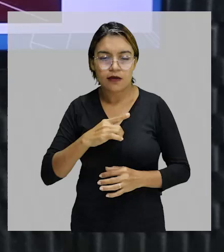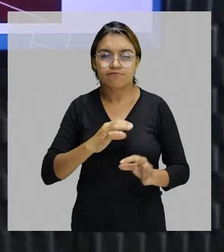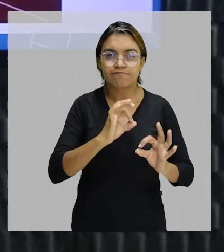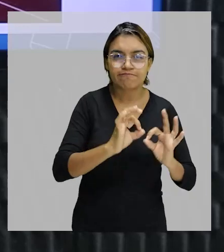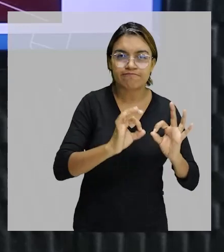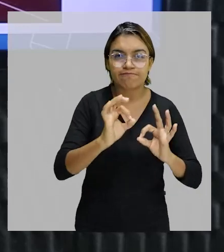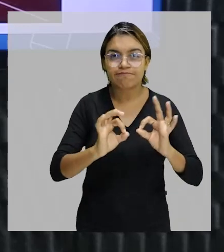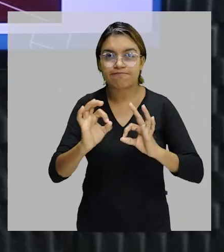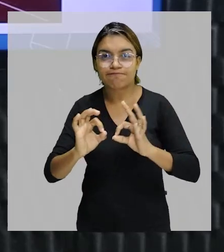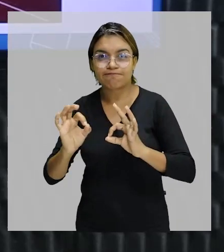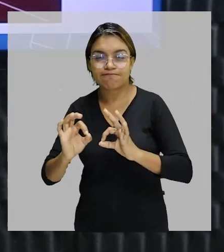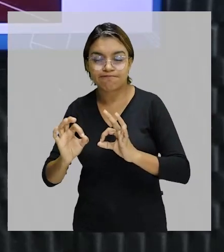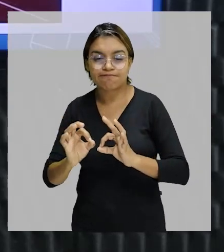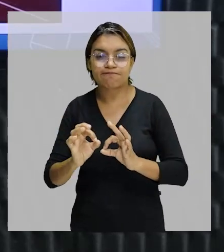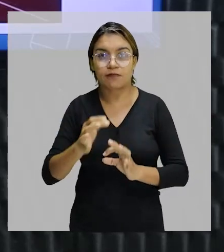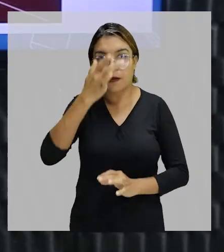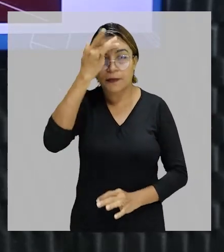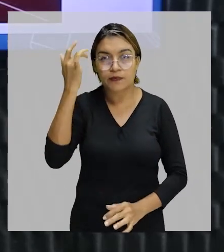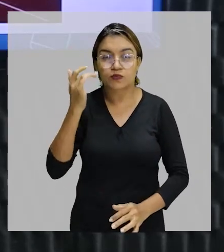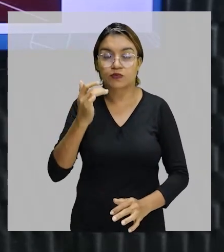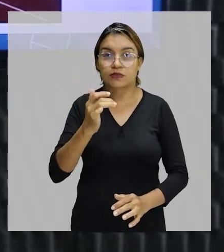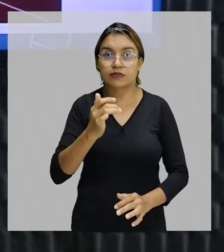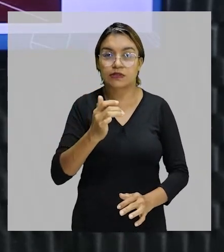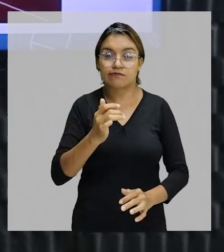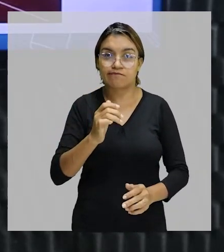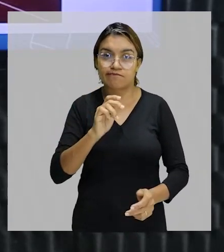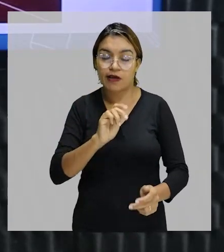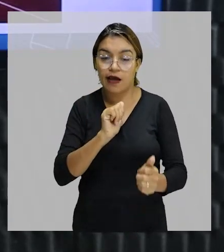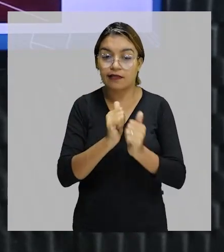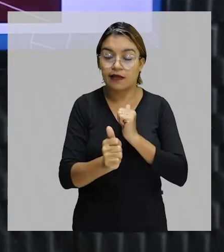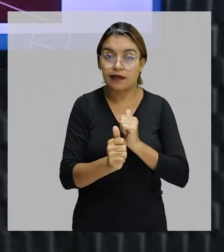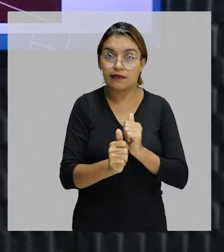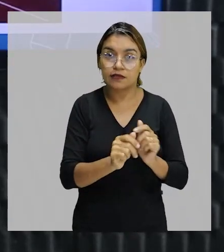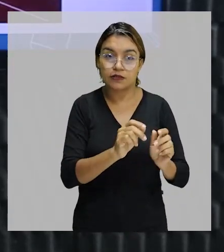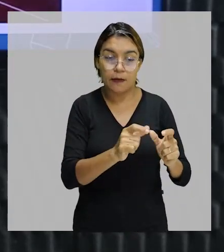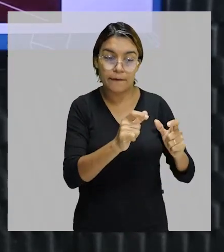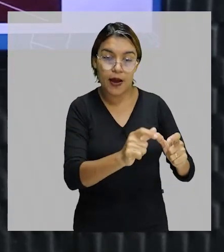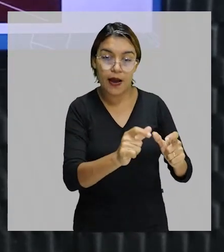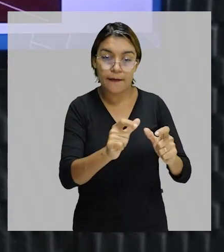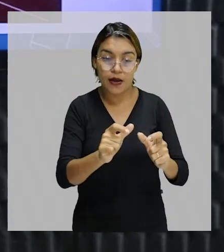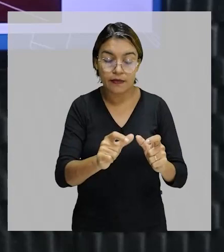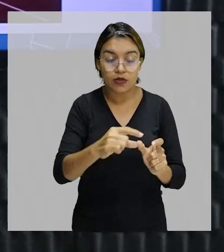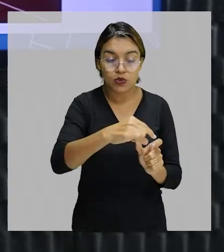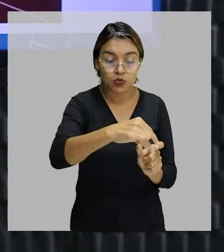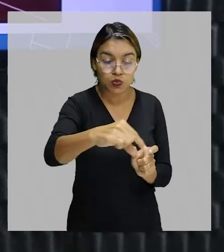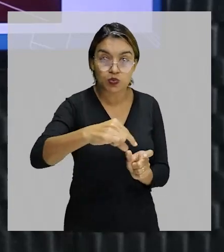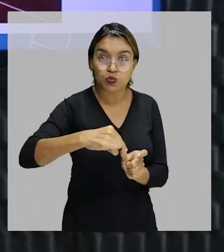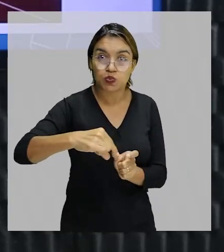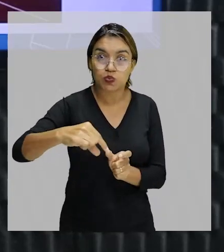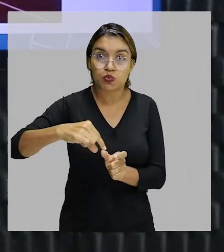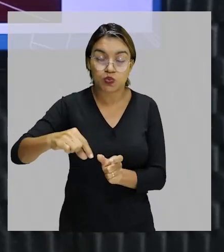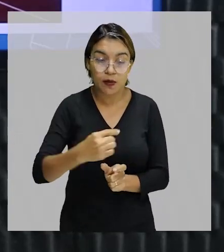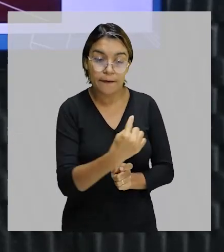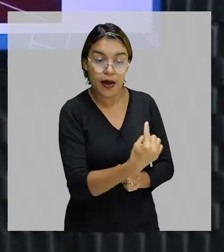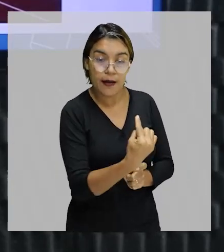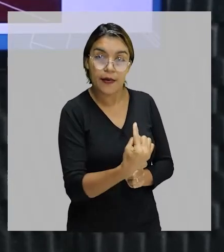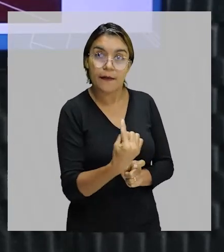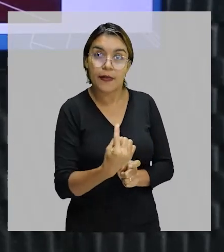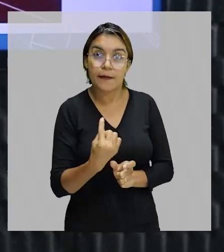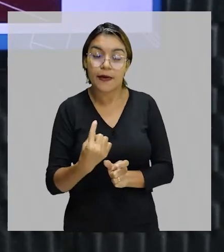ó, que é para quê? Para que exista essa compensação da distância, para que todos os atletas corram a